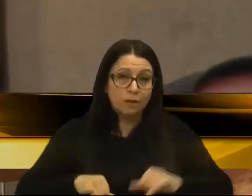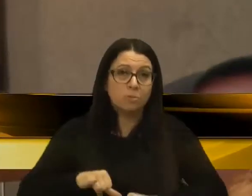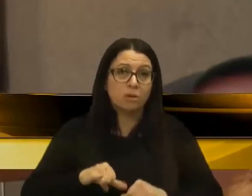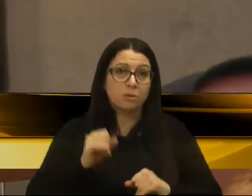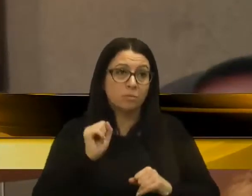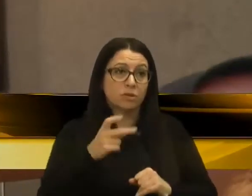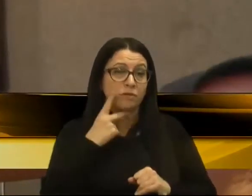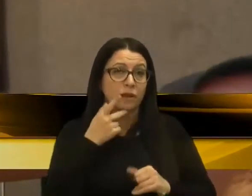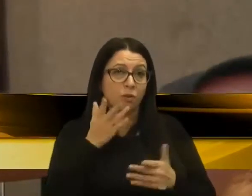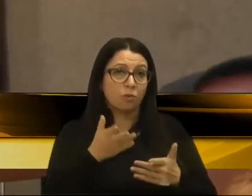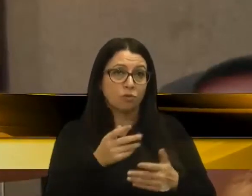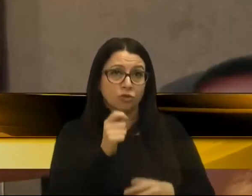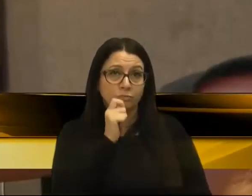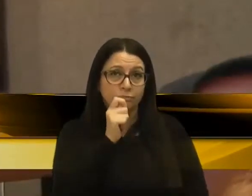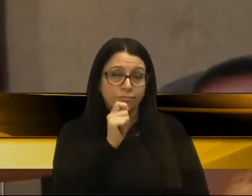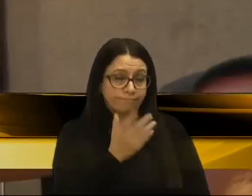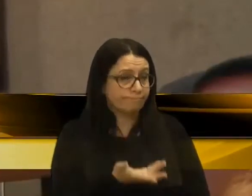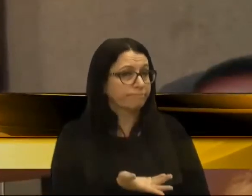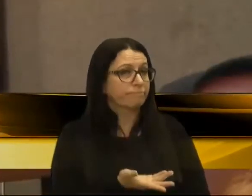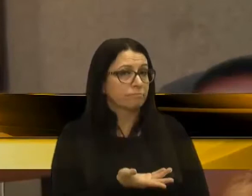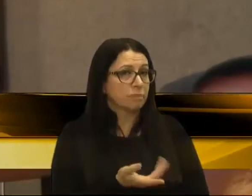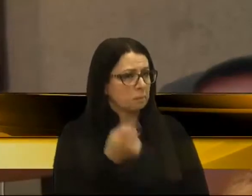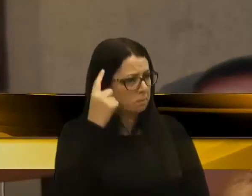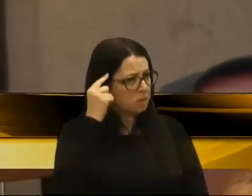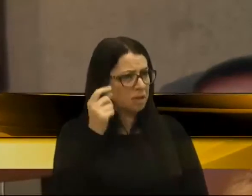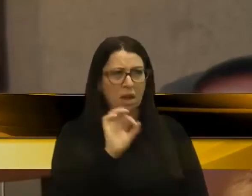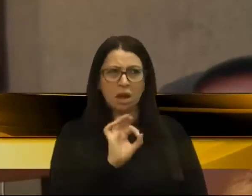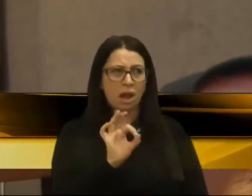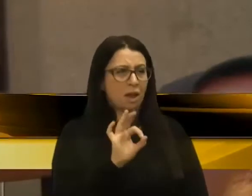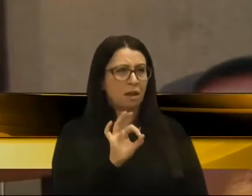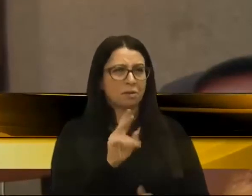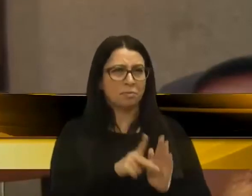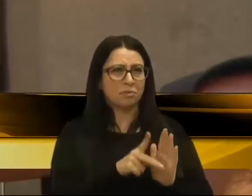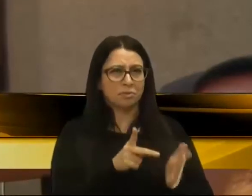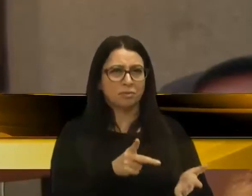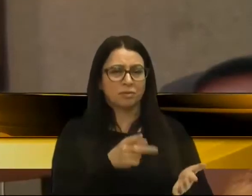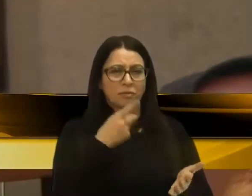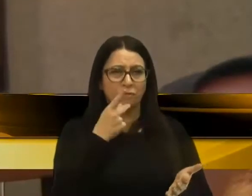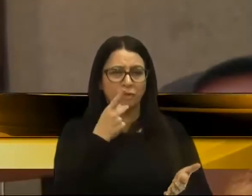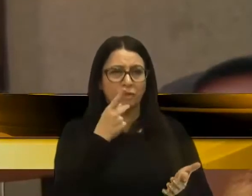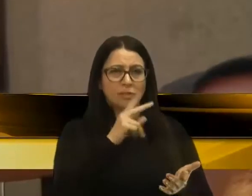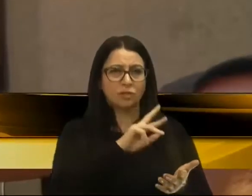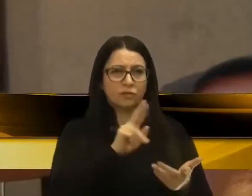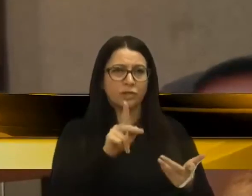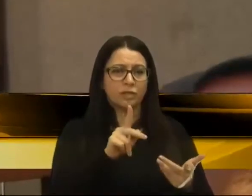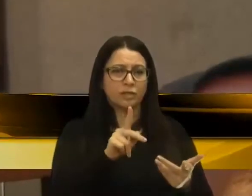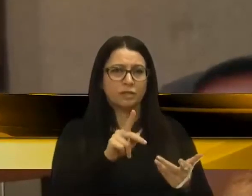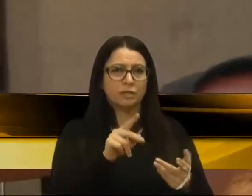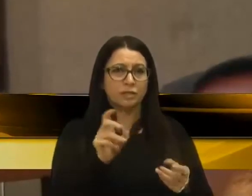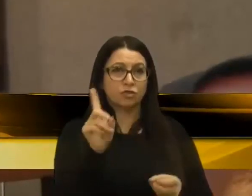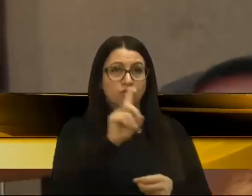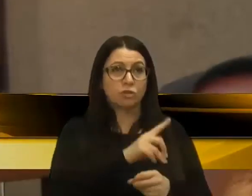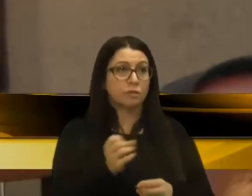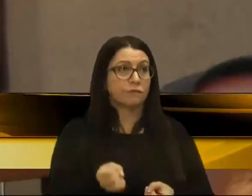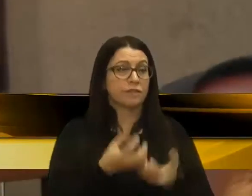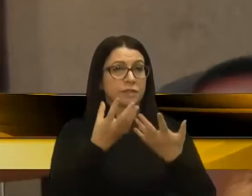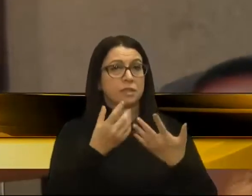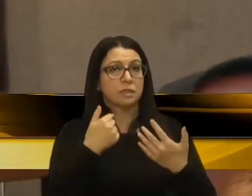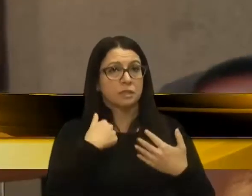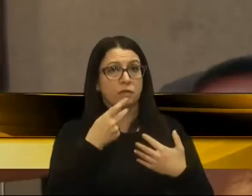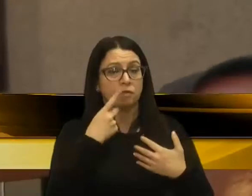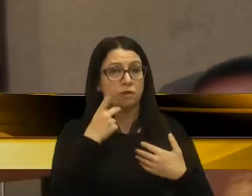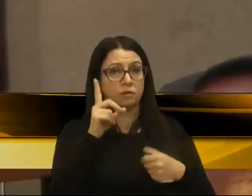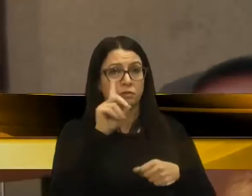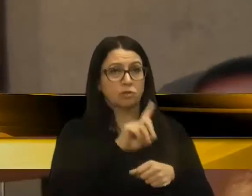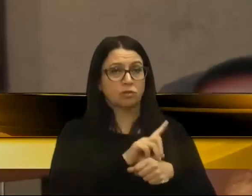falando hoje desses microfones? Parece nada um projeto como esse. A senhora falou de diversas datas comemorativas. E eu falo da